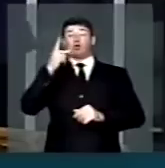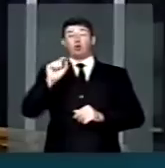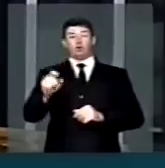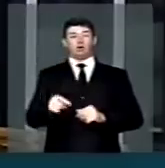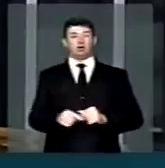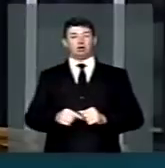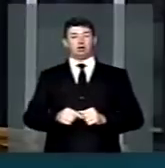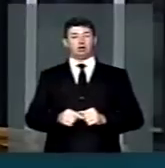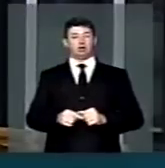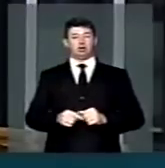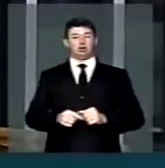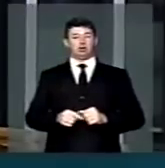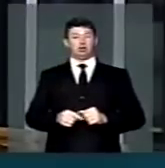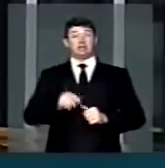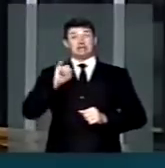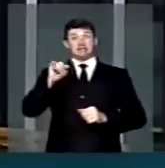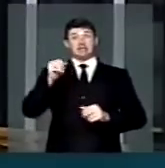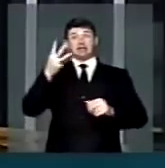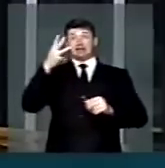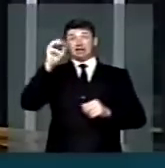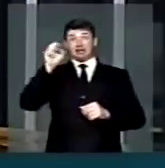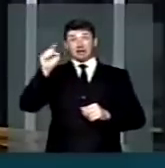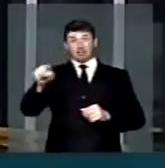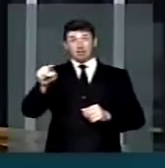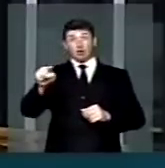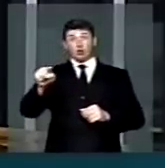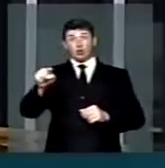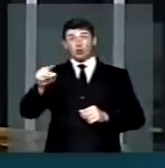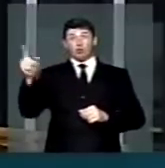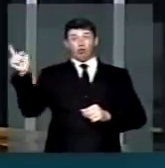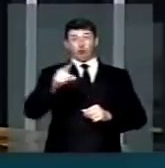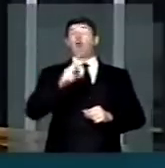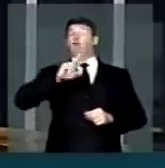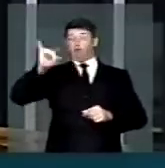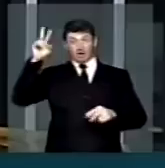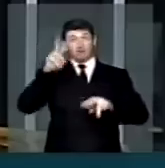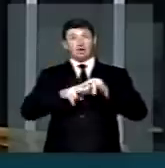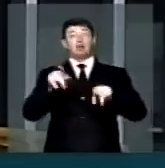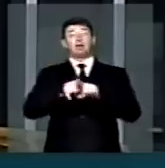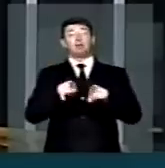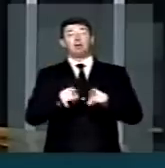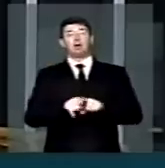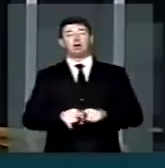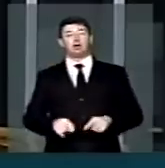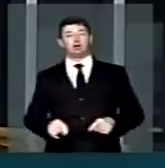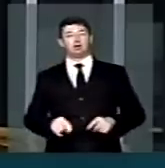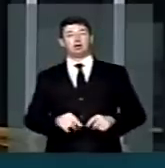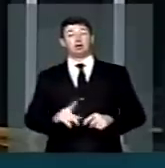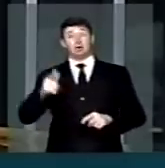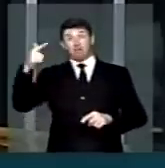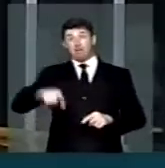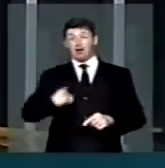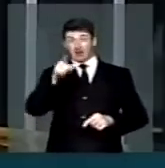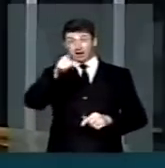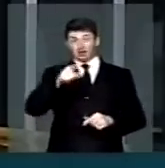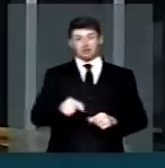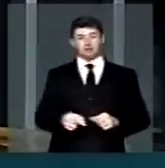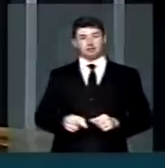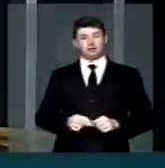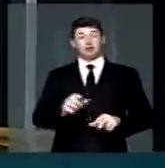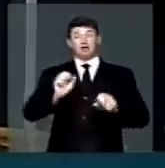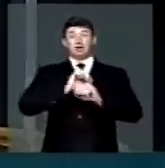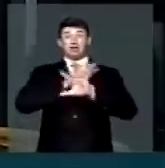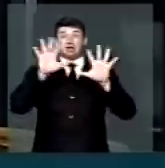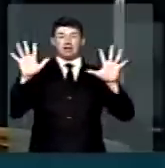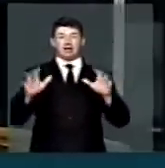precisar botar 30 mil, ainda vai colocar na rua. 30 mil. Mais do que isso, senhor presidente. Era evidente